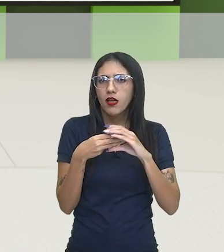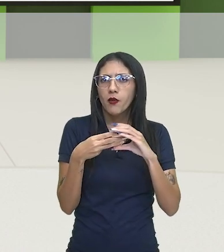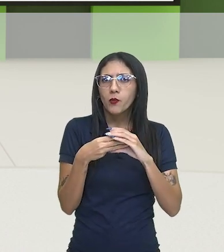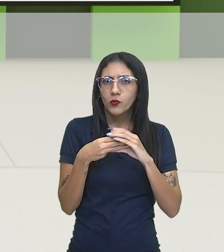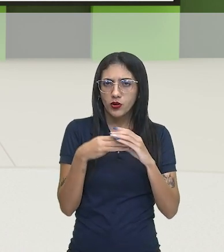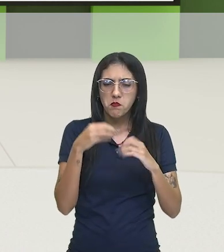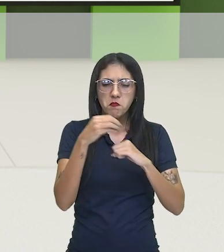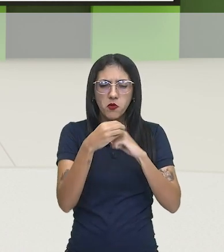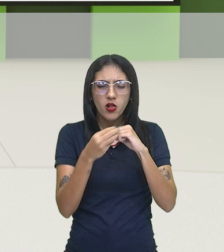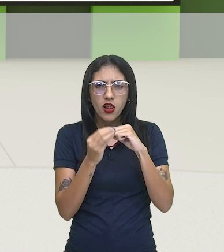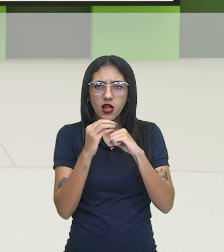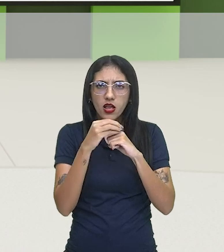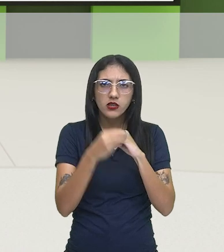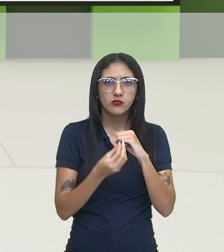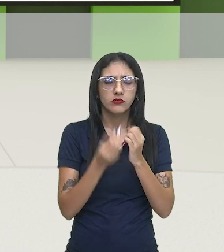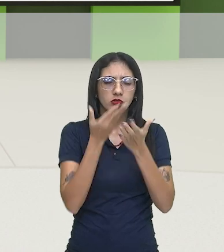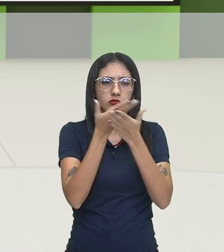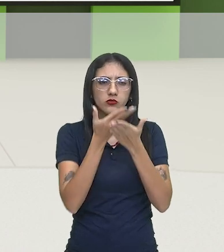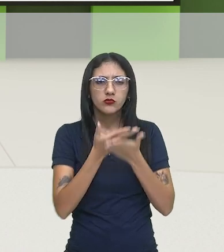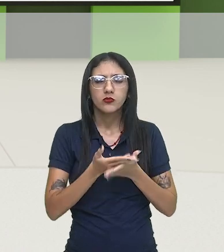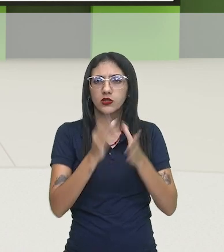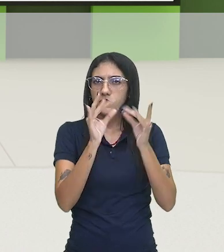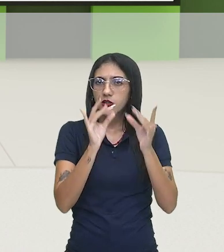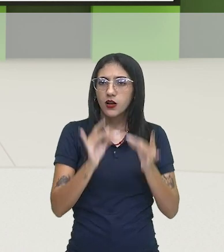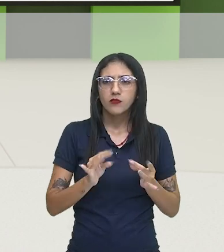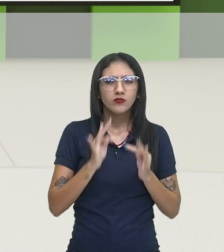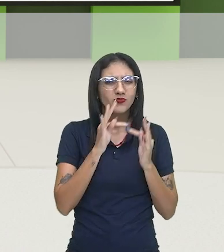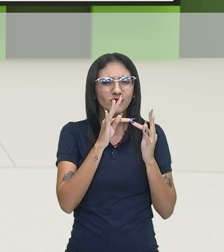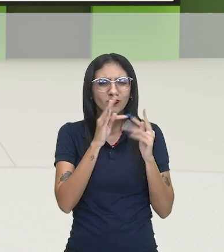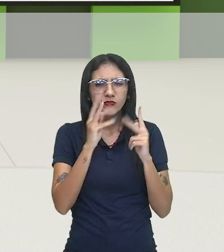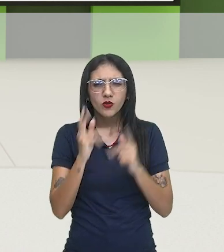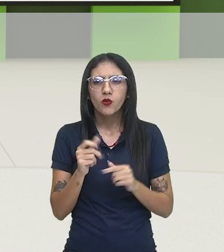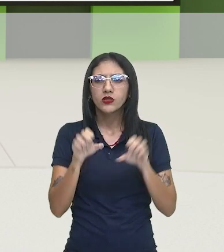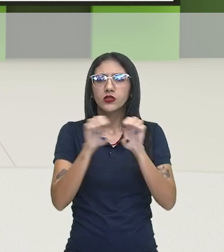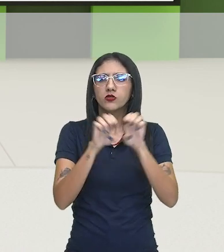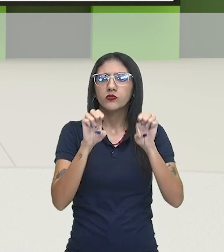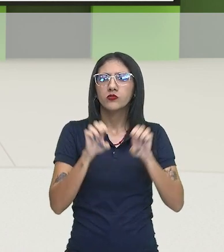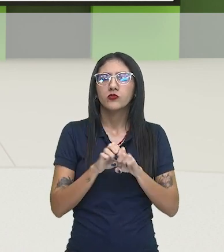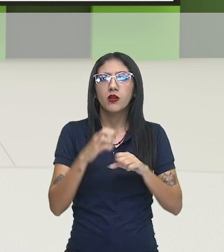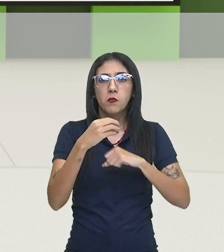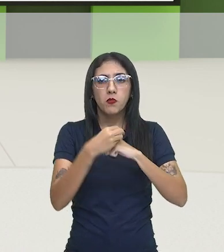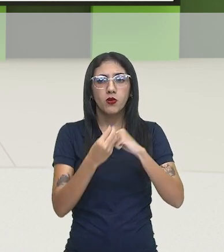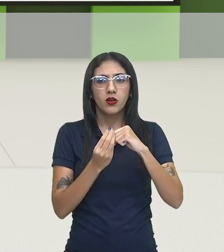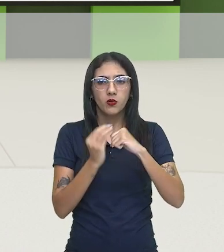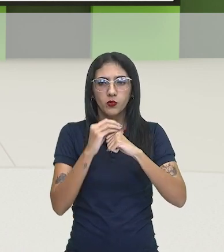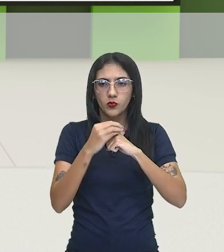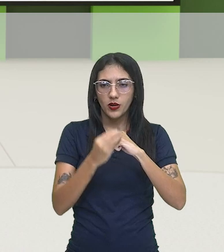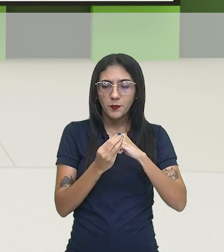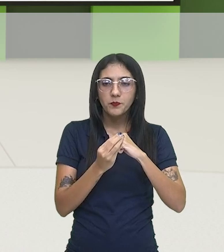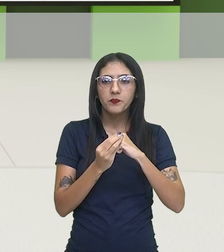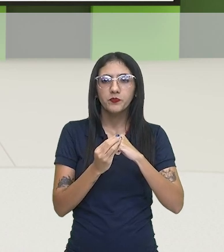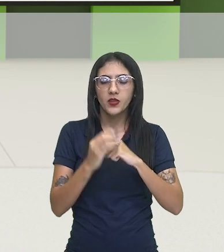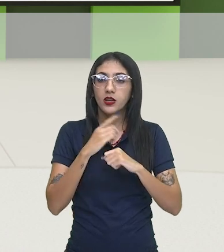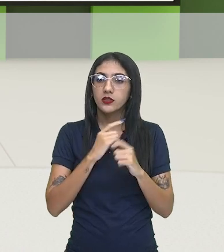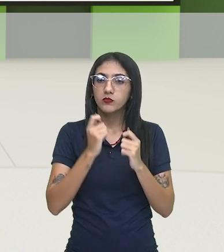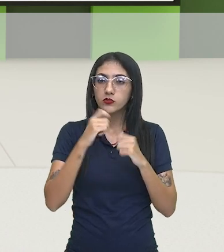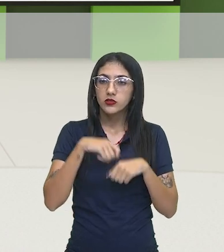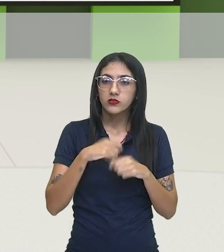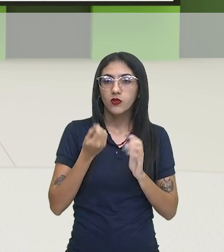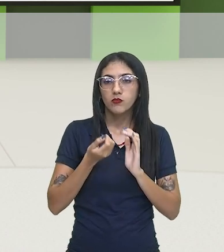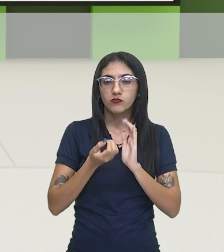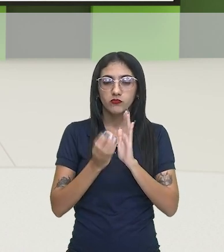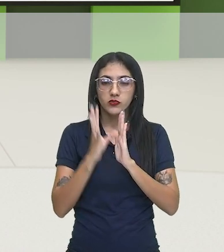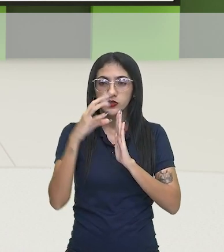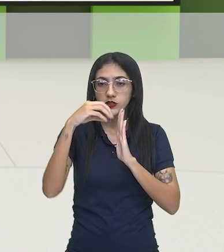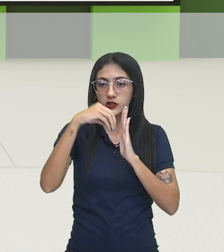né? Estudando aí as moléculas, todas aquelas constituições que fazem com que ocorram o metabolismo dentro